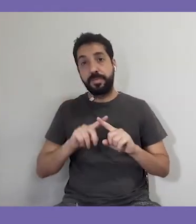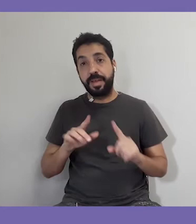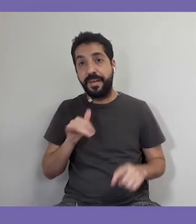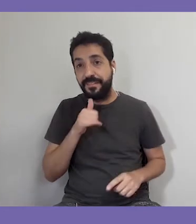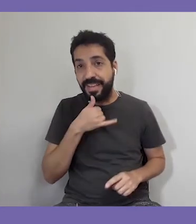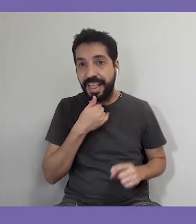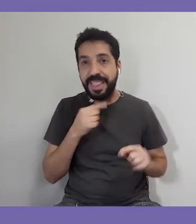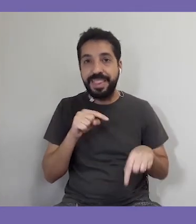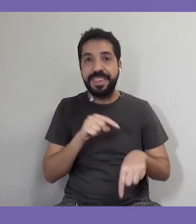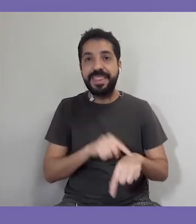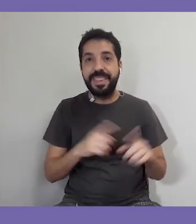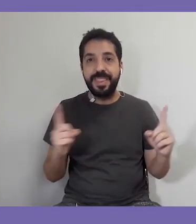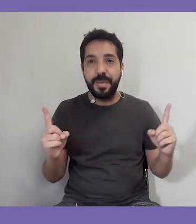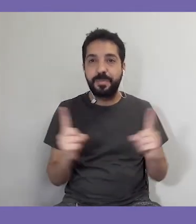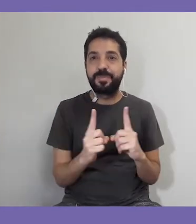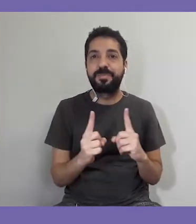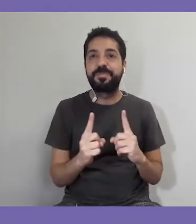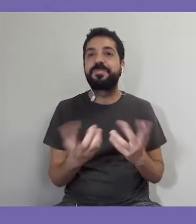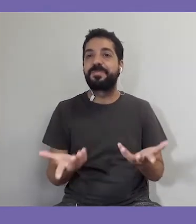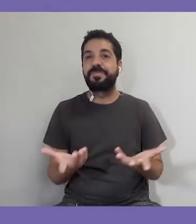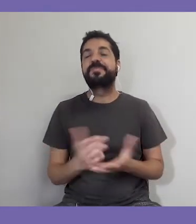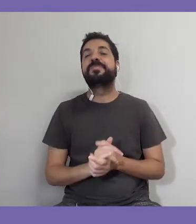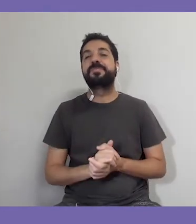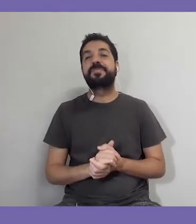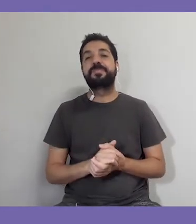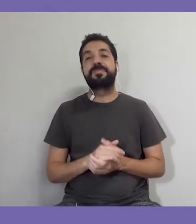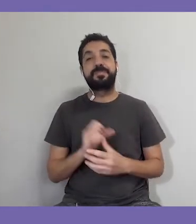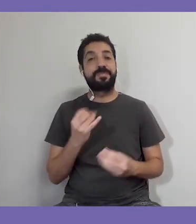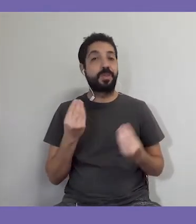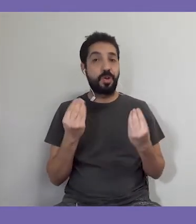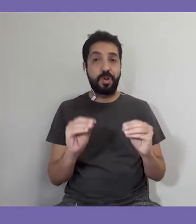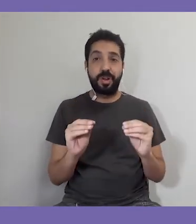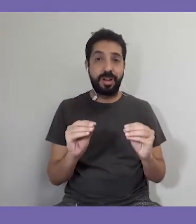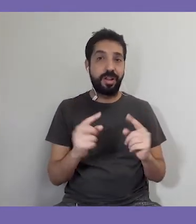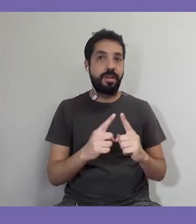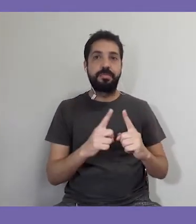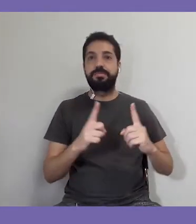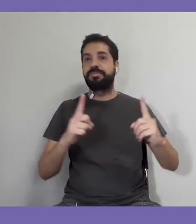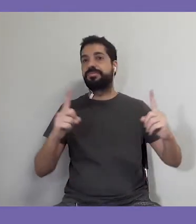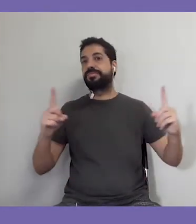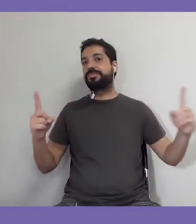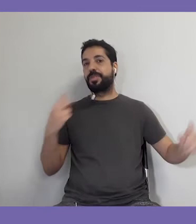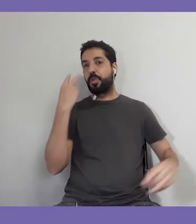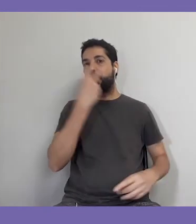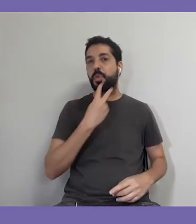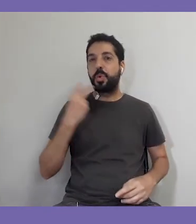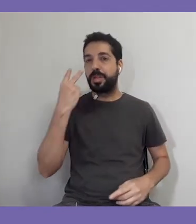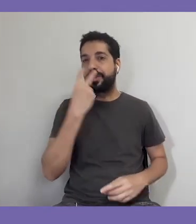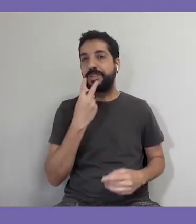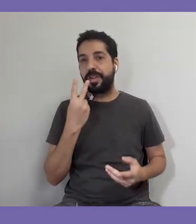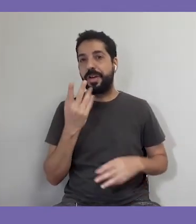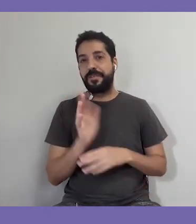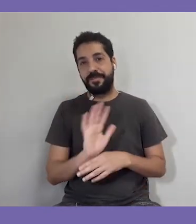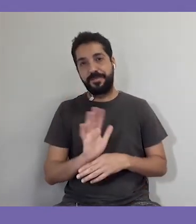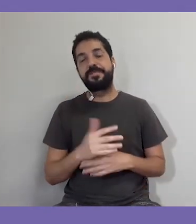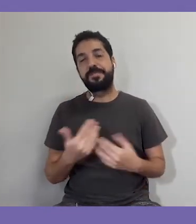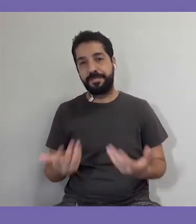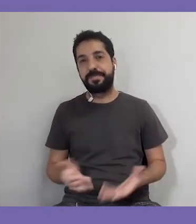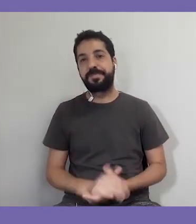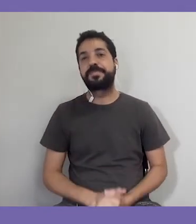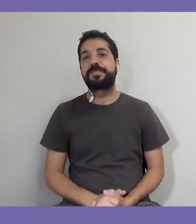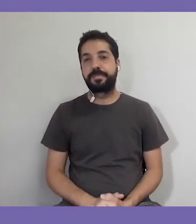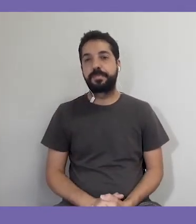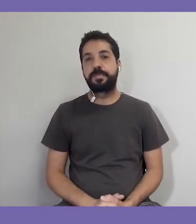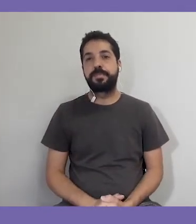mas infelizmente o tempo não dava, né? Se fosse colocar, sei lá, dava 2 horas de filme.